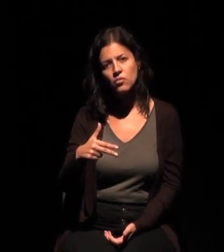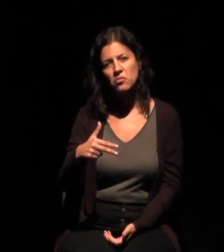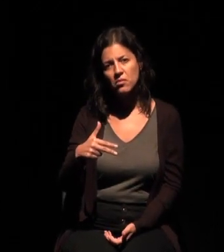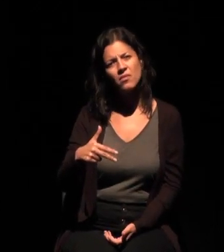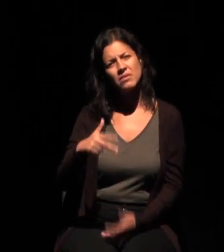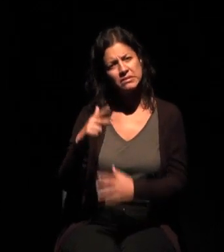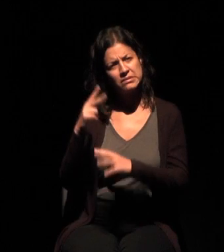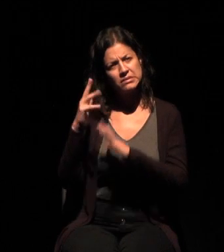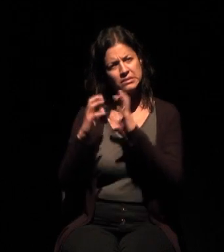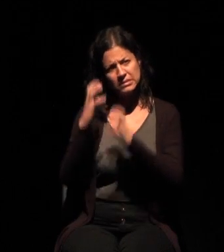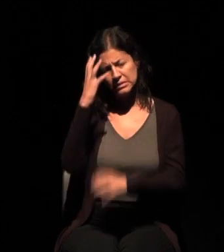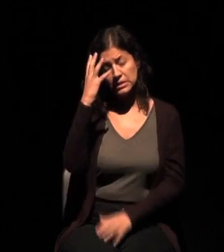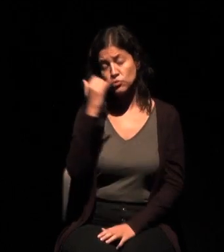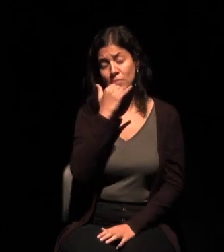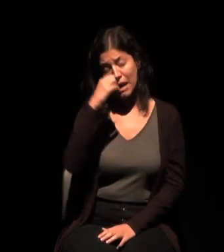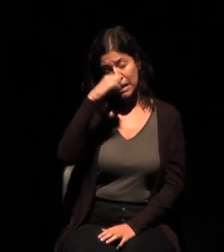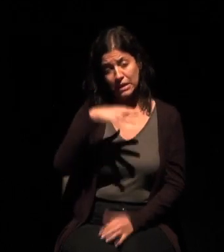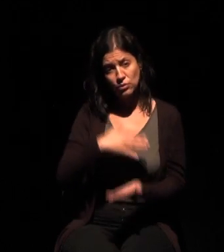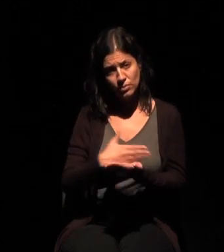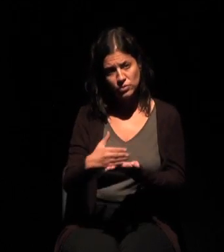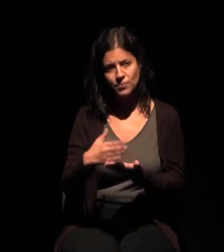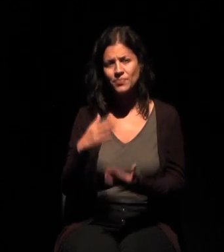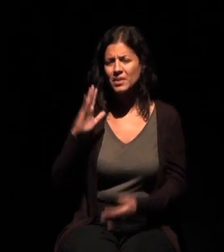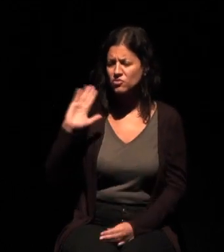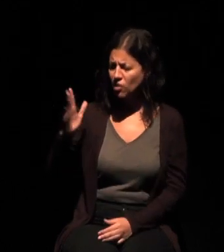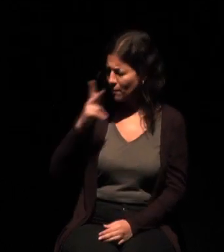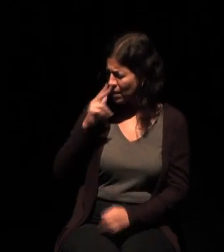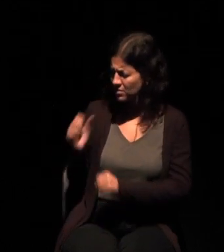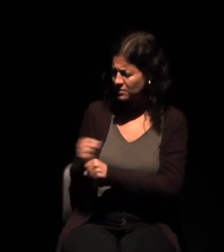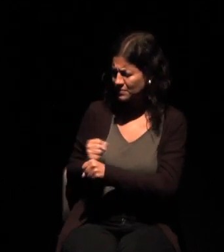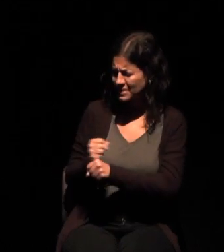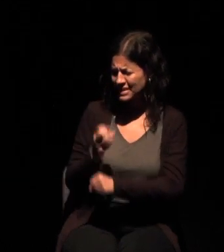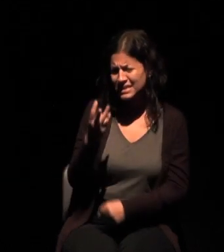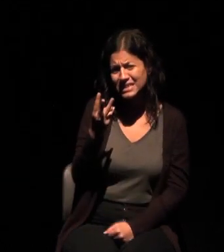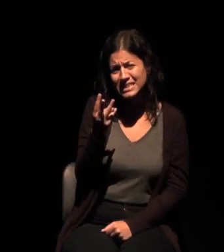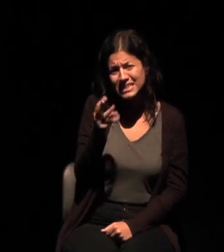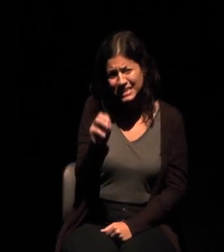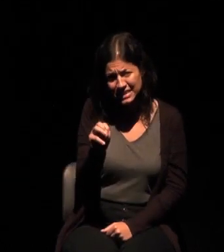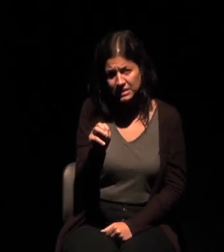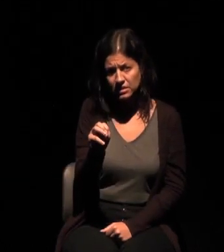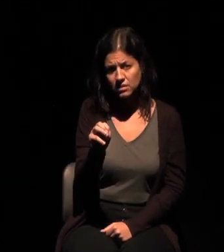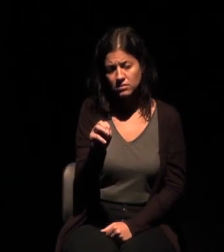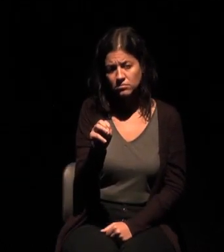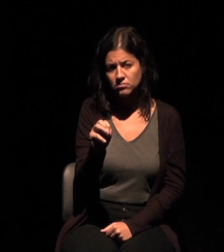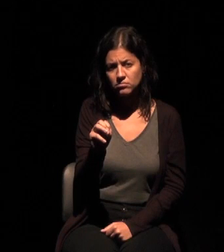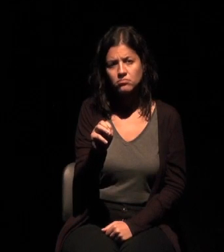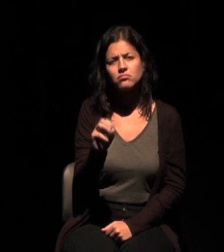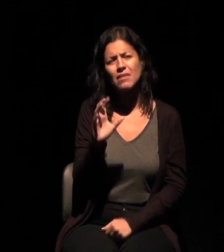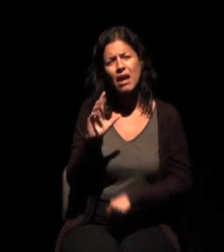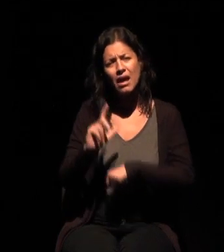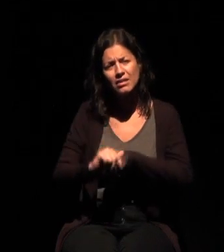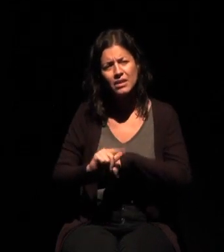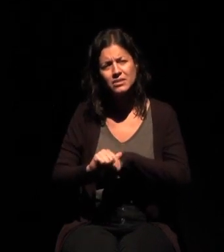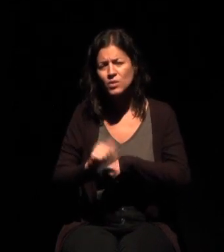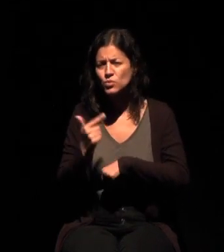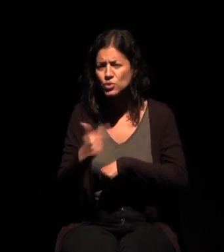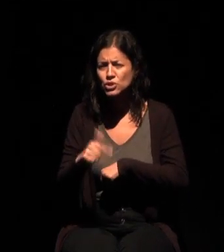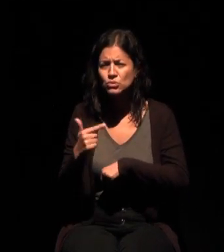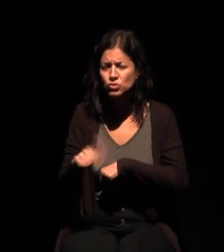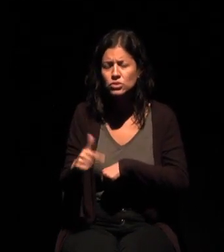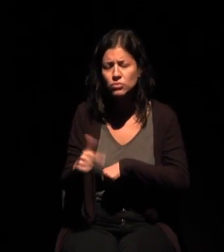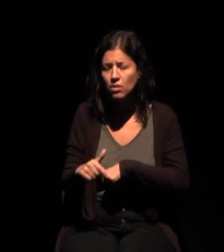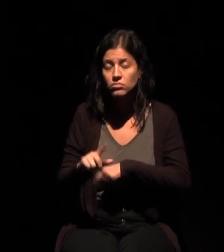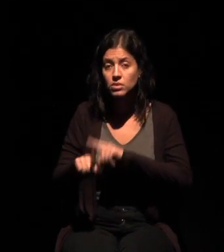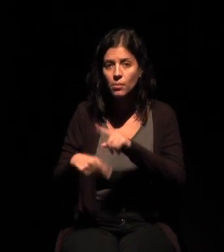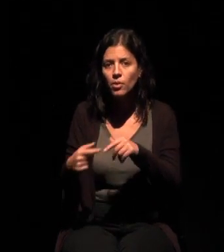30 anos de atraso em relação há tanta coisa do sup antes tivemos esta onda do empreendedorismo e toda a gente tinha que ser empreendedor